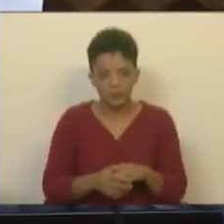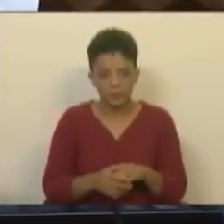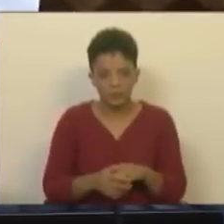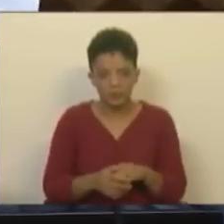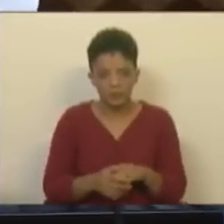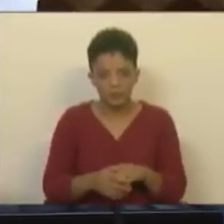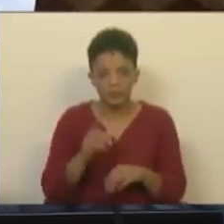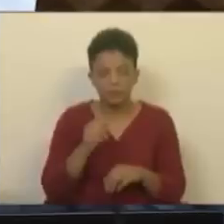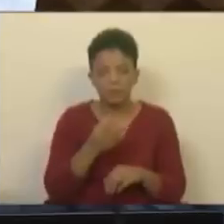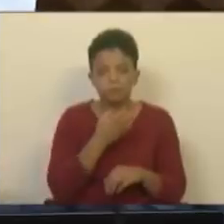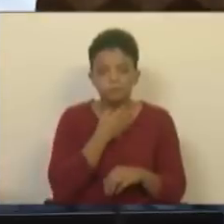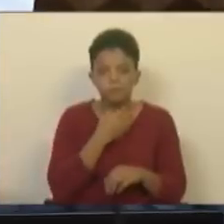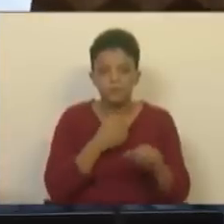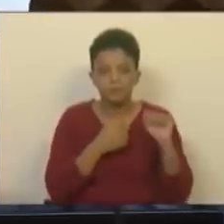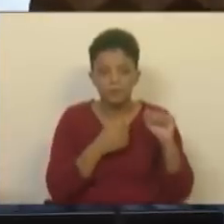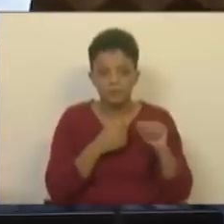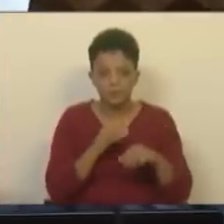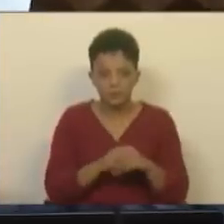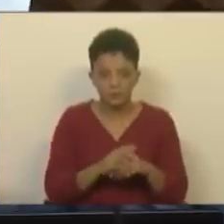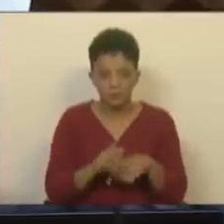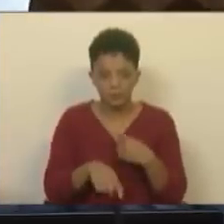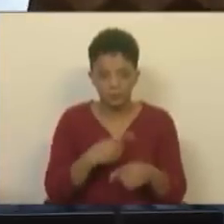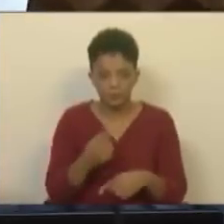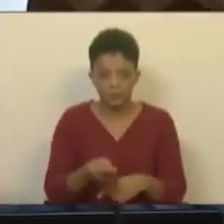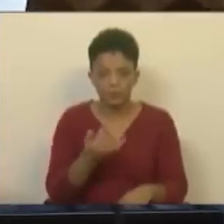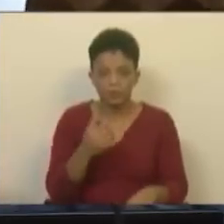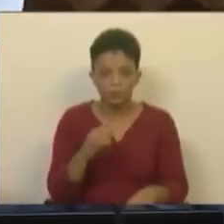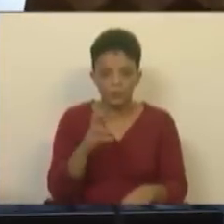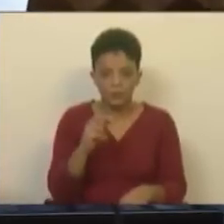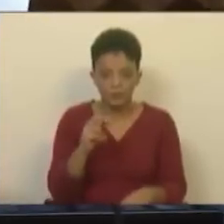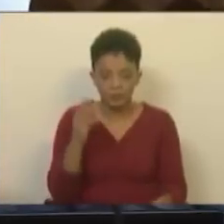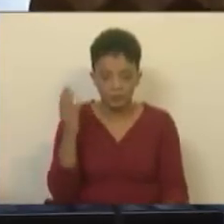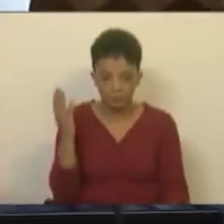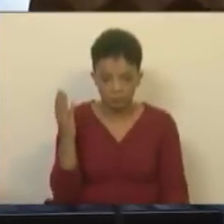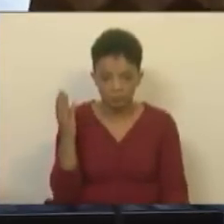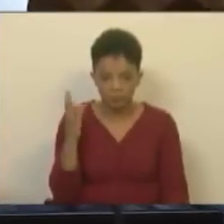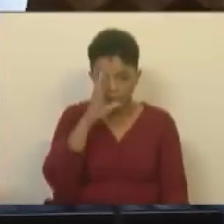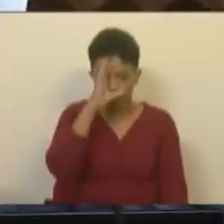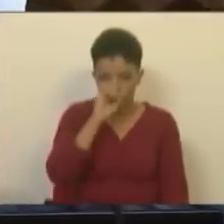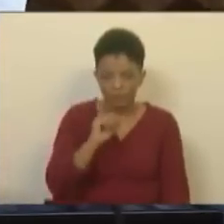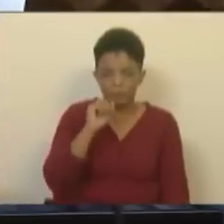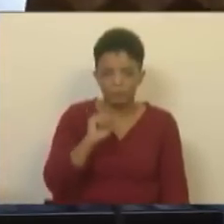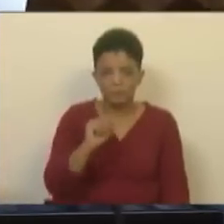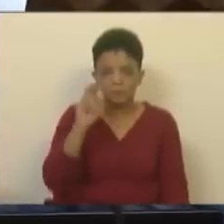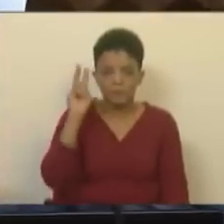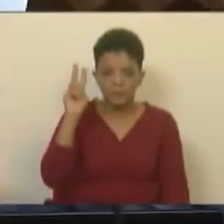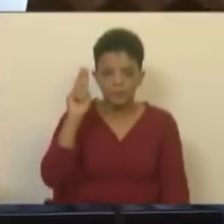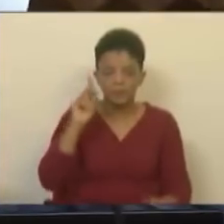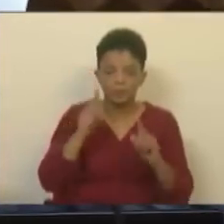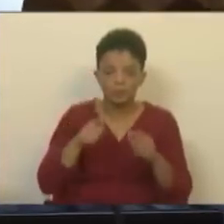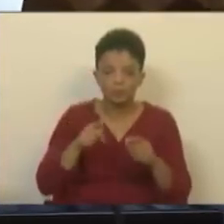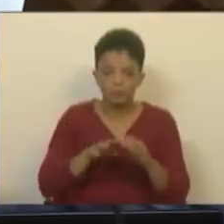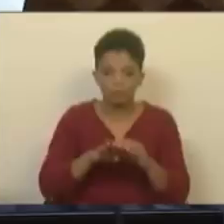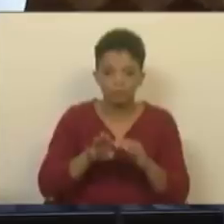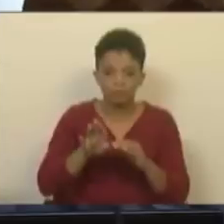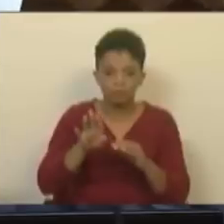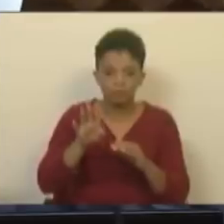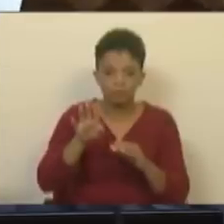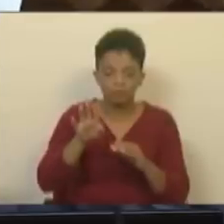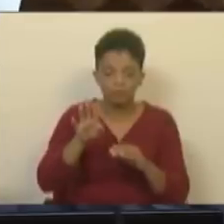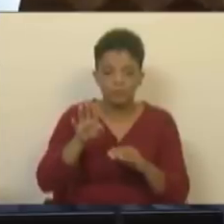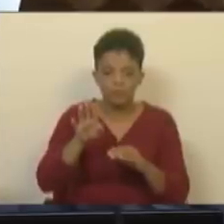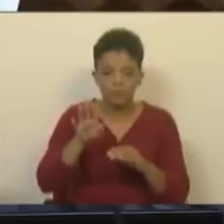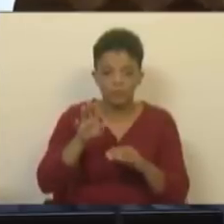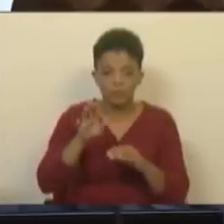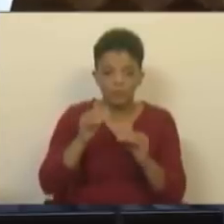a banca rota socialista em 2013 ainda não governo do PSD começou a crescer e só recuperou